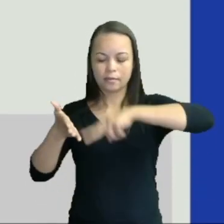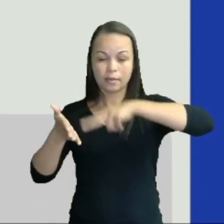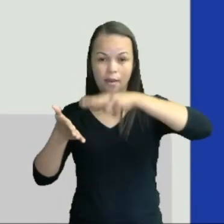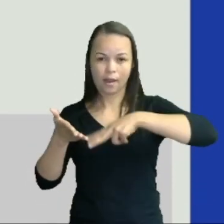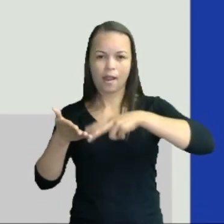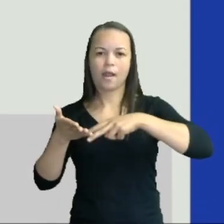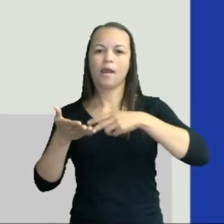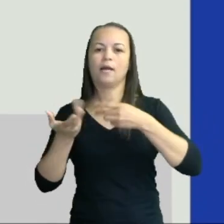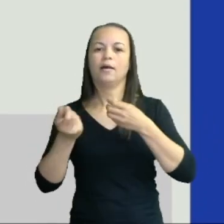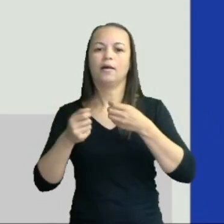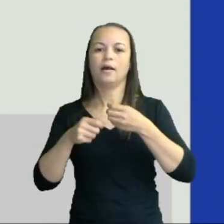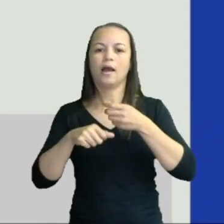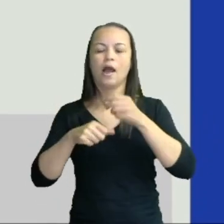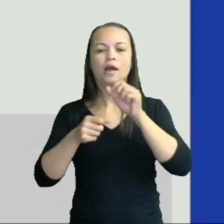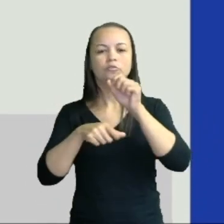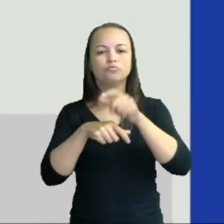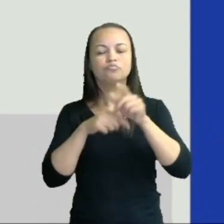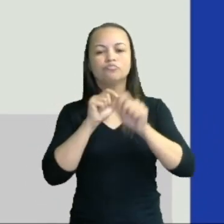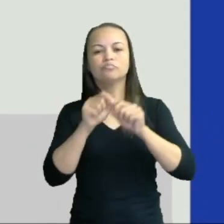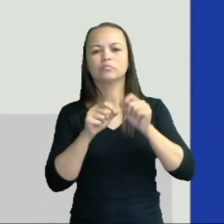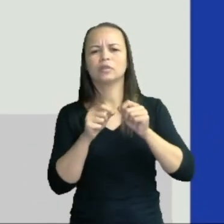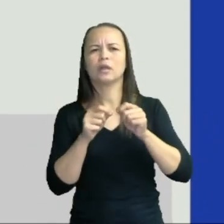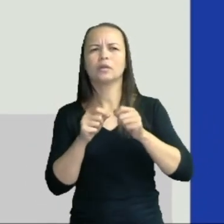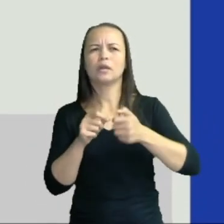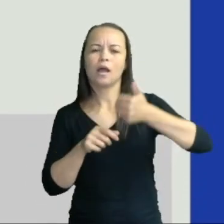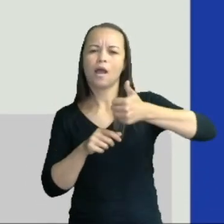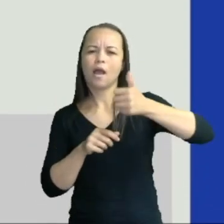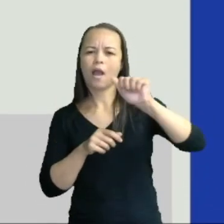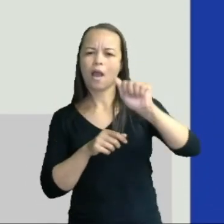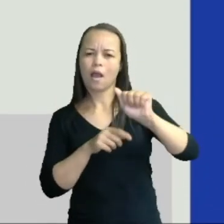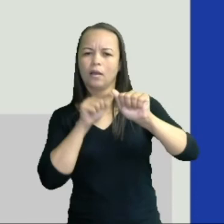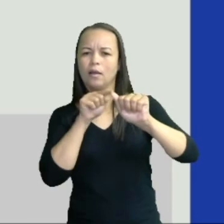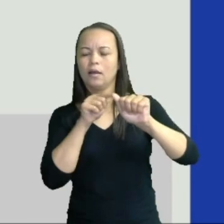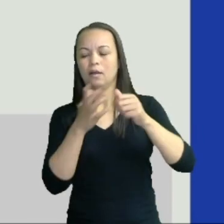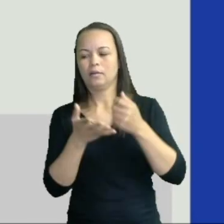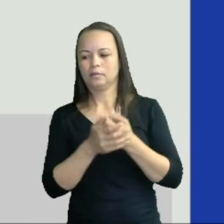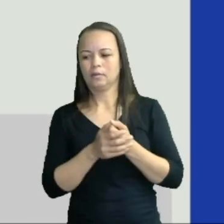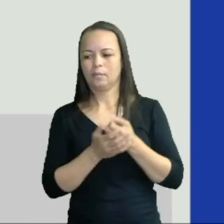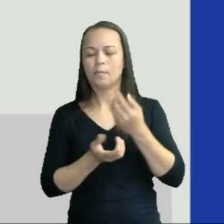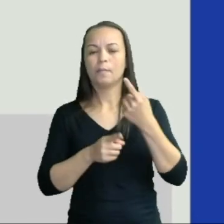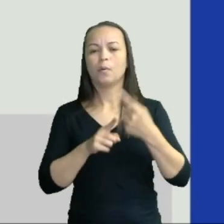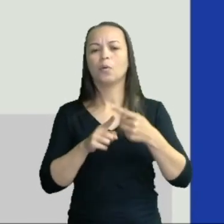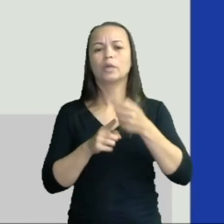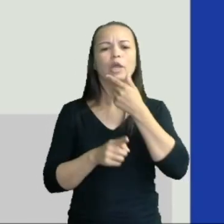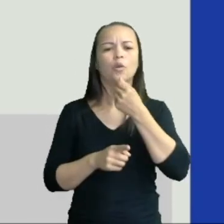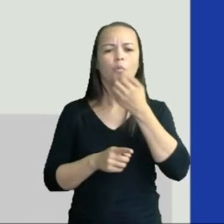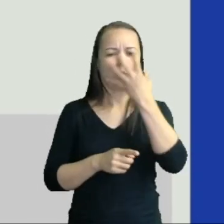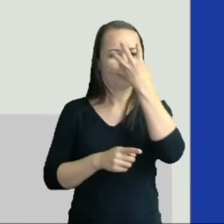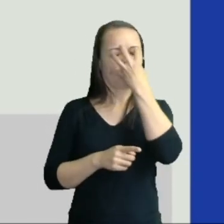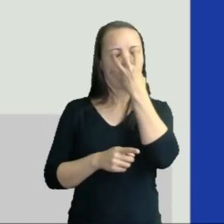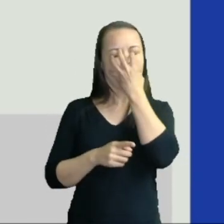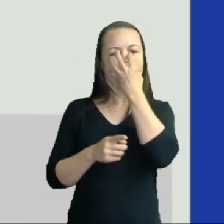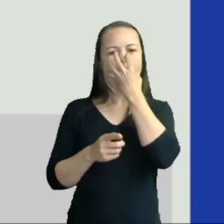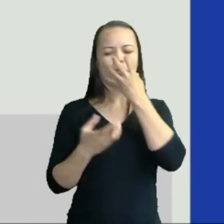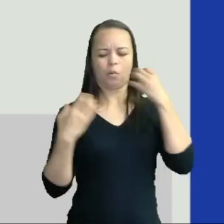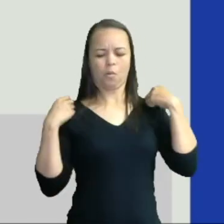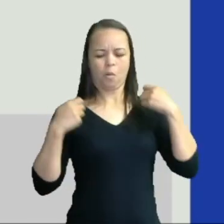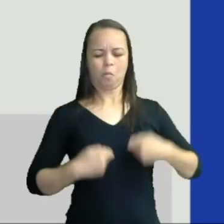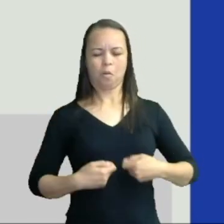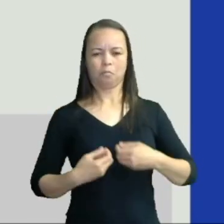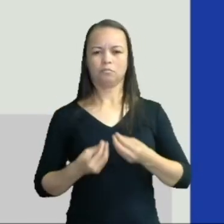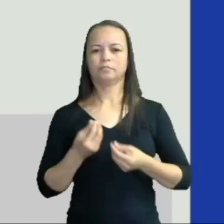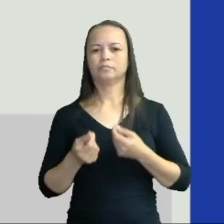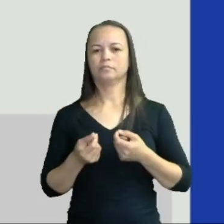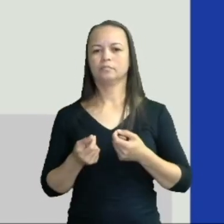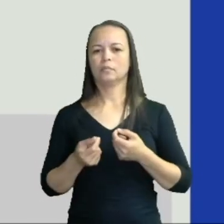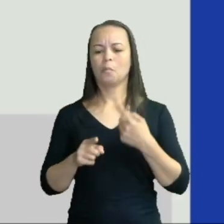essa charge e vão responder. Na letra A. Por que o homem está todo equipado com uma roupa especial e com máscara? B. Por que